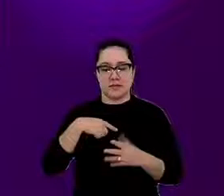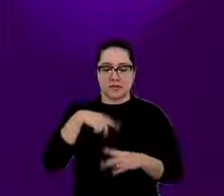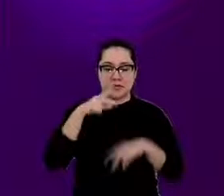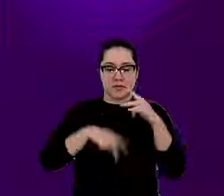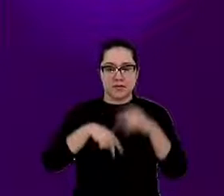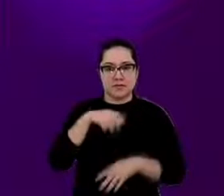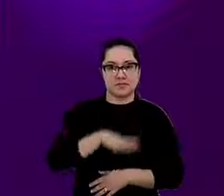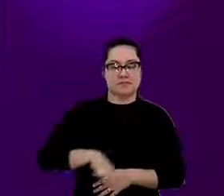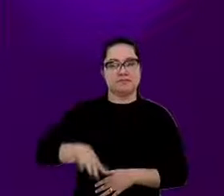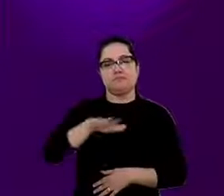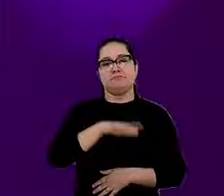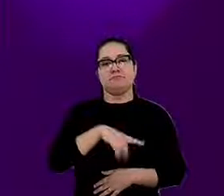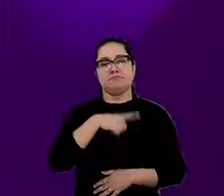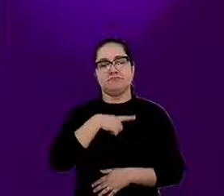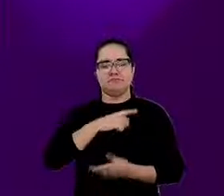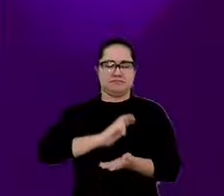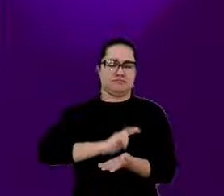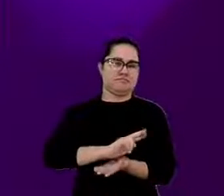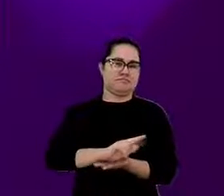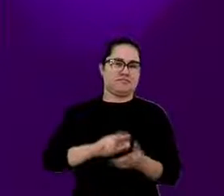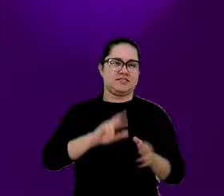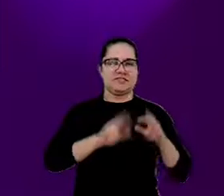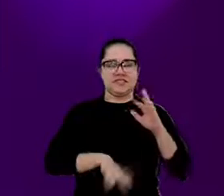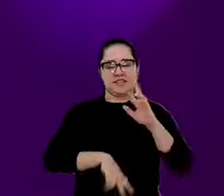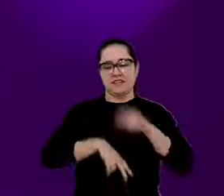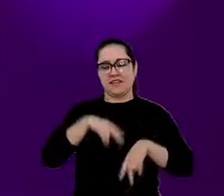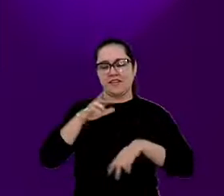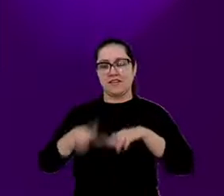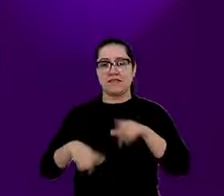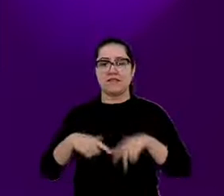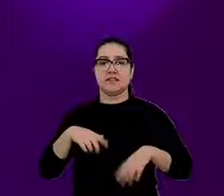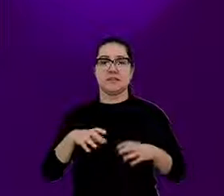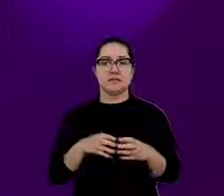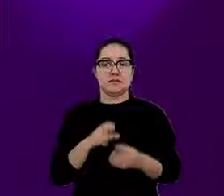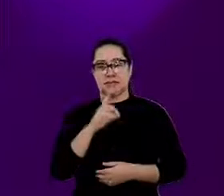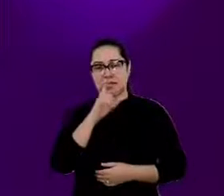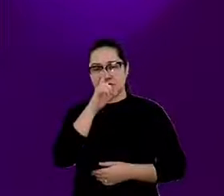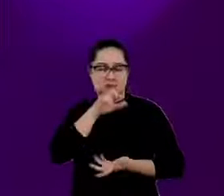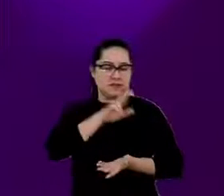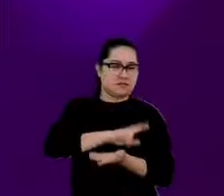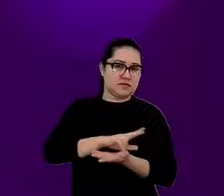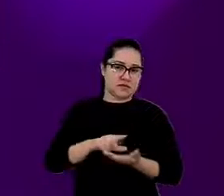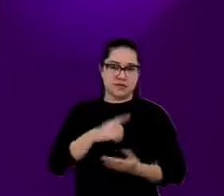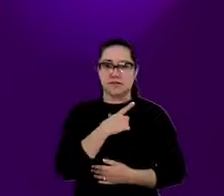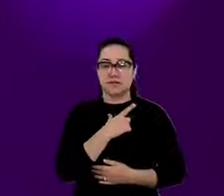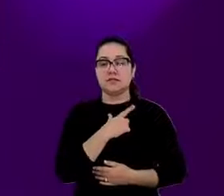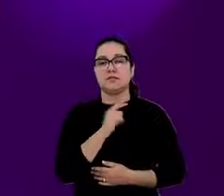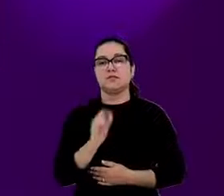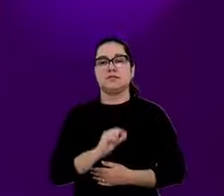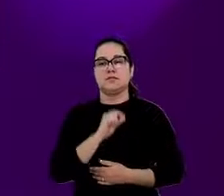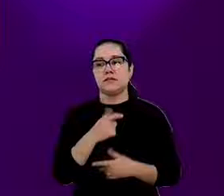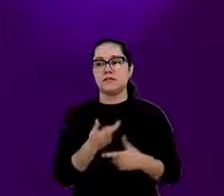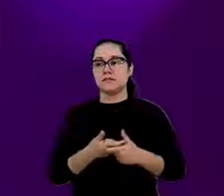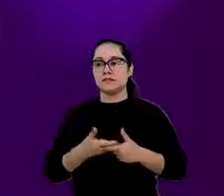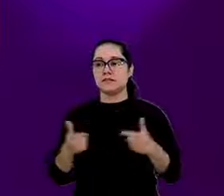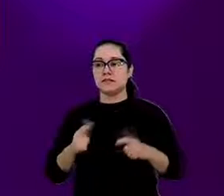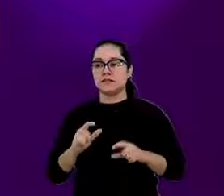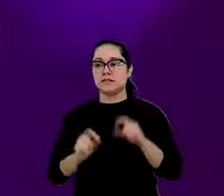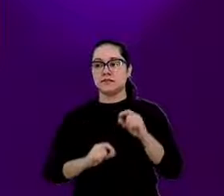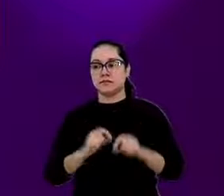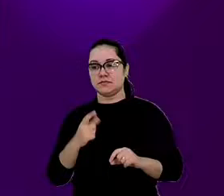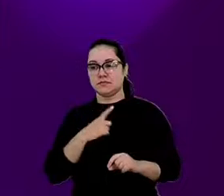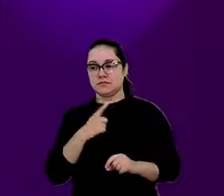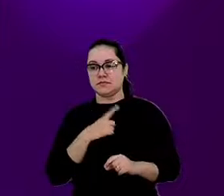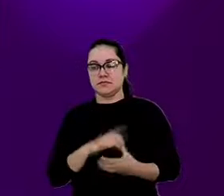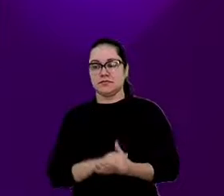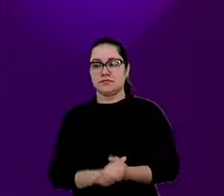características individuais, grupos de risco, a gente tem cada vez mais scores de